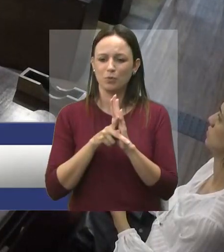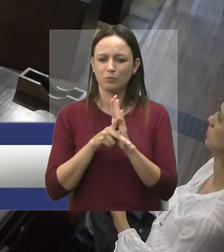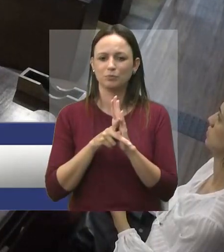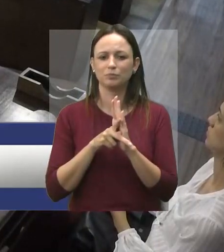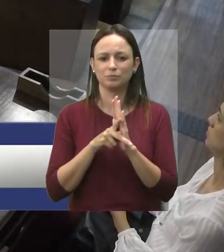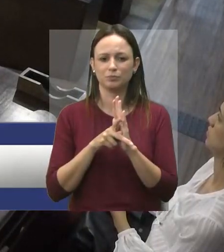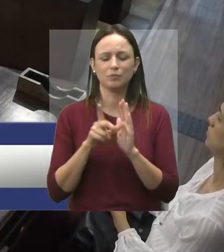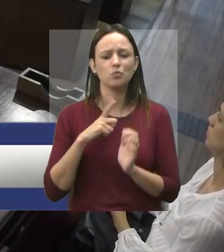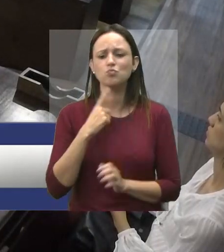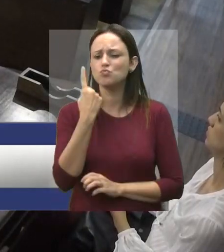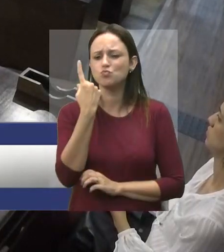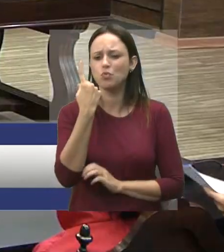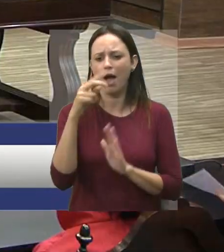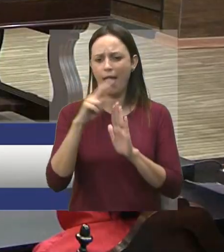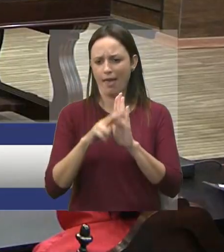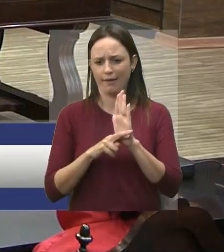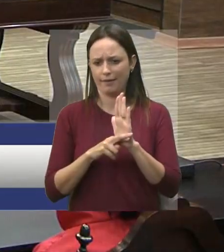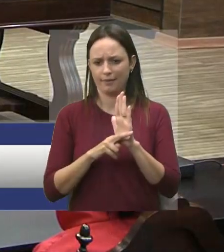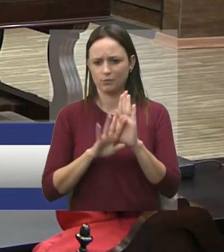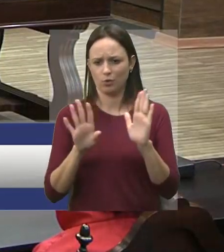só de transição.